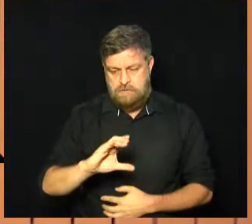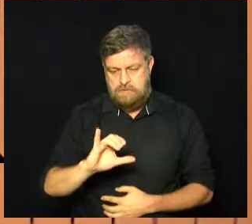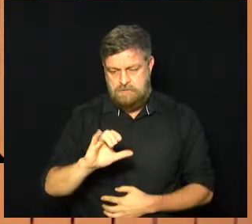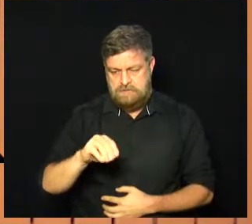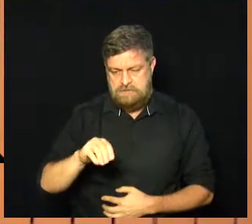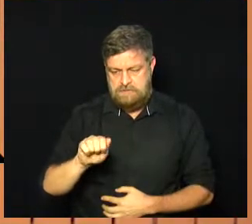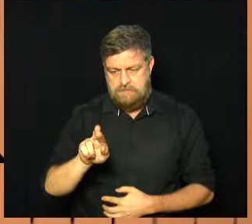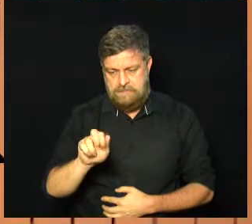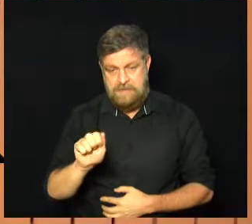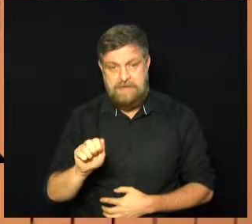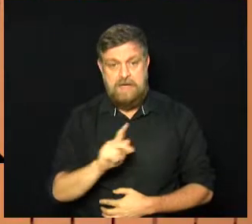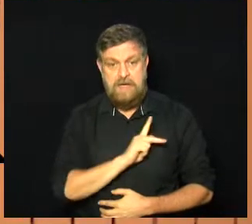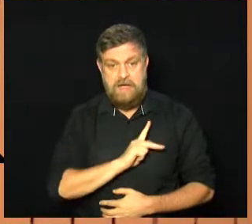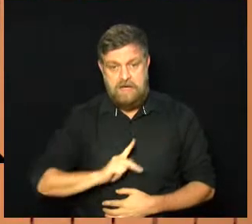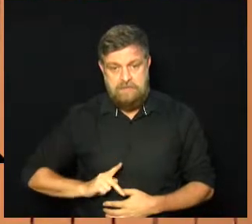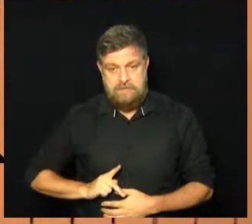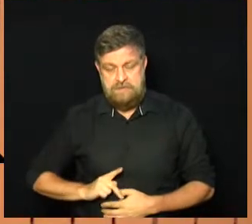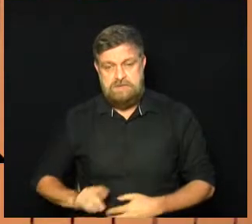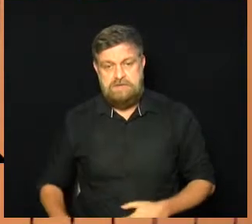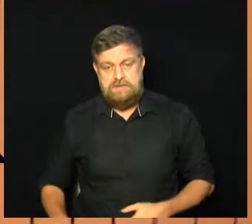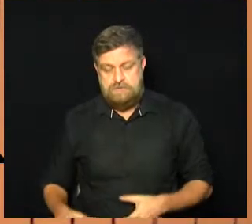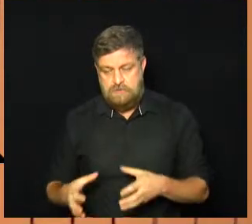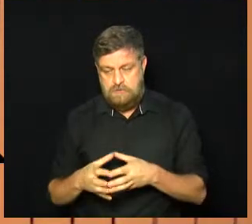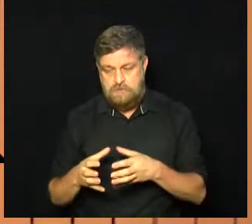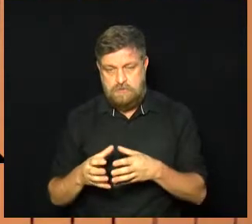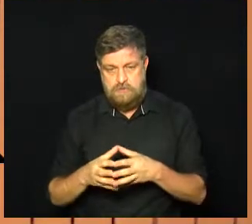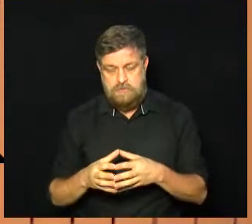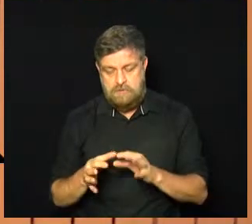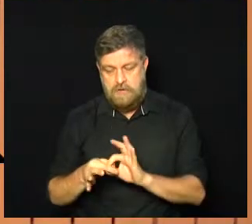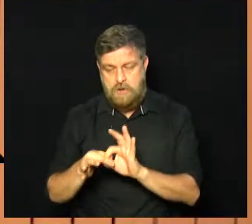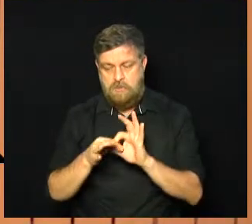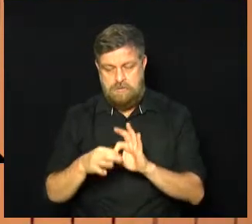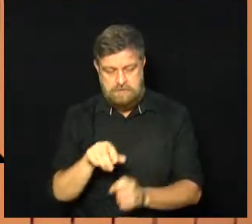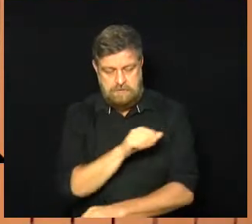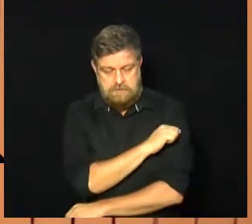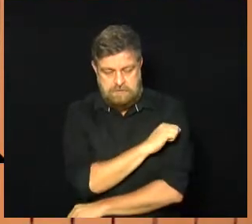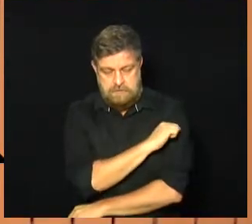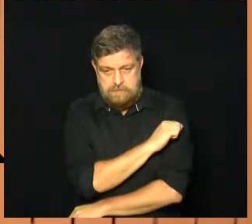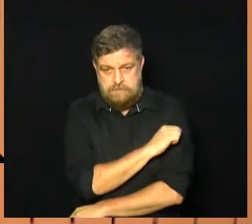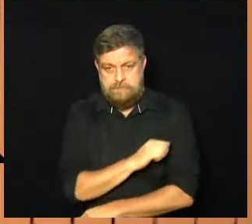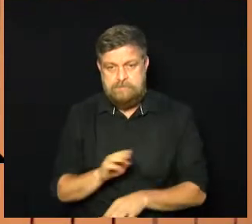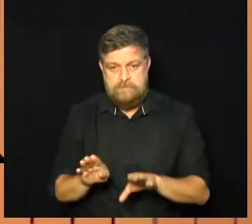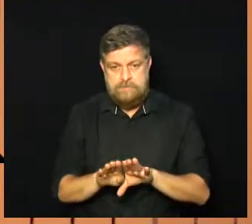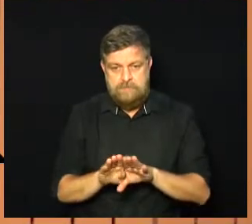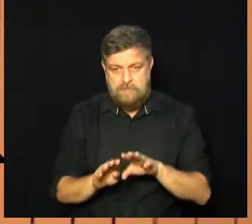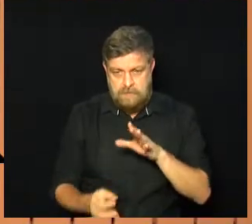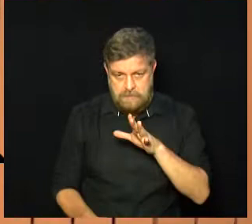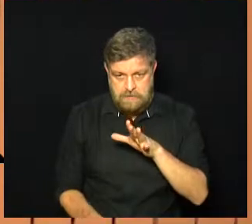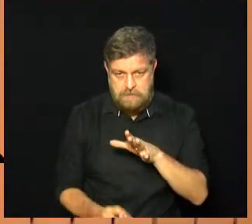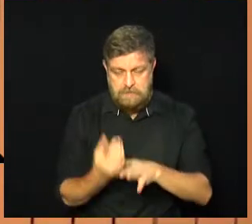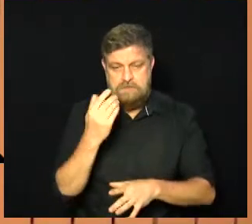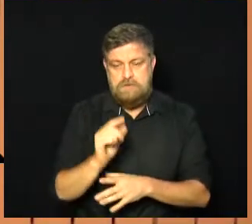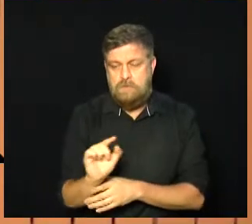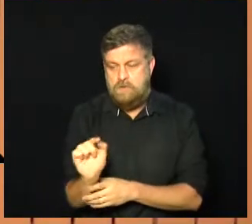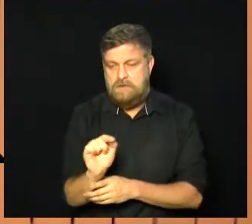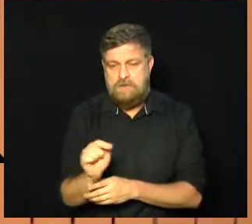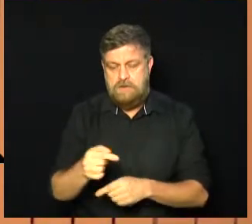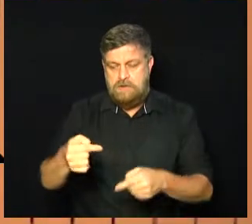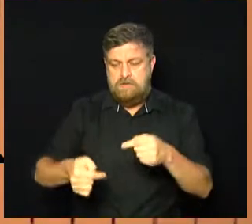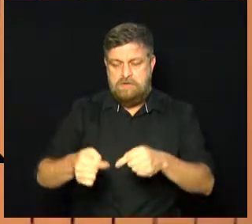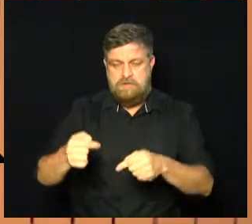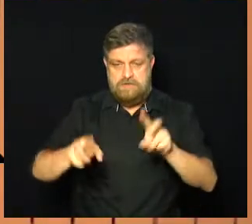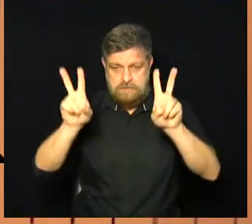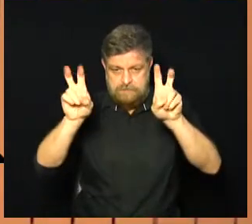da UNE, Américas Sindicato Global. A gente também realizou outro debate temático,